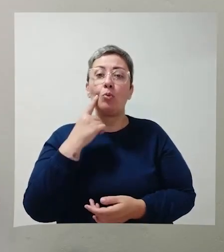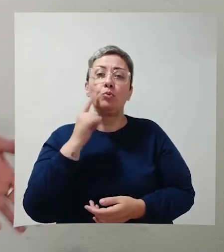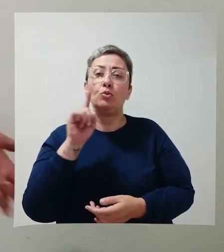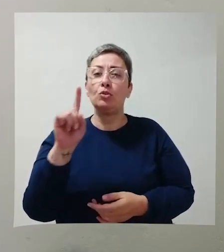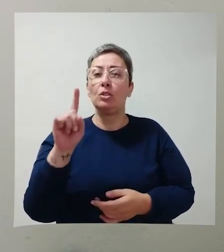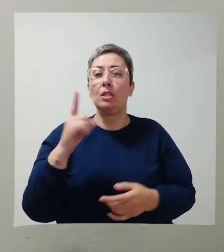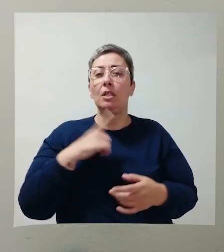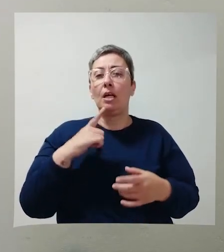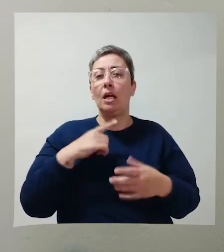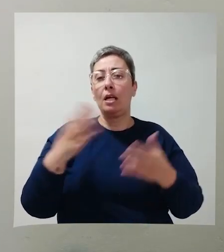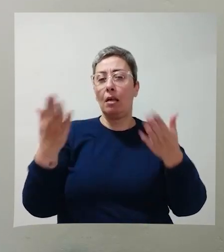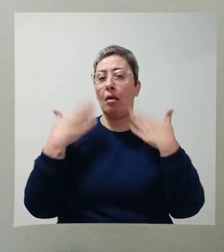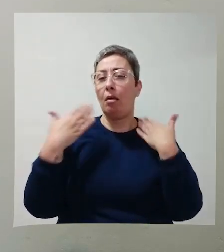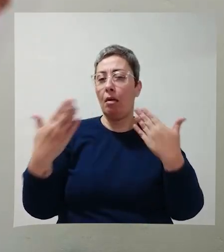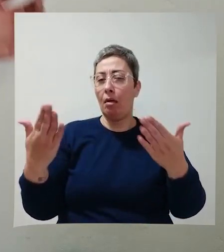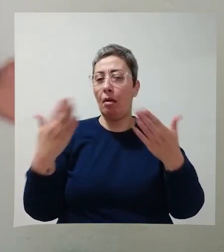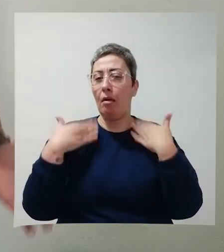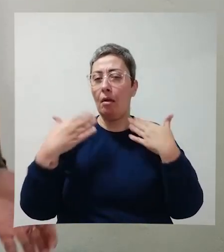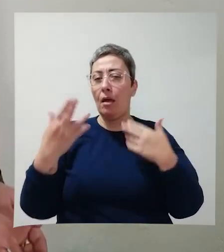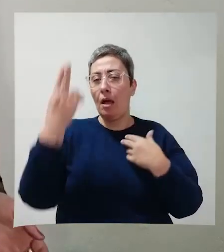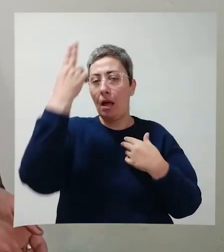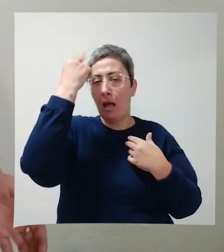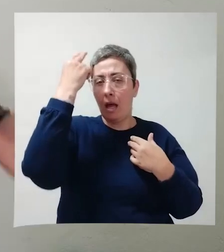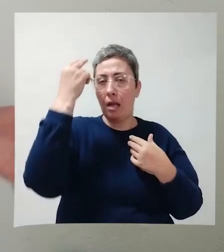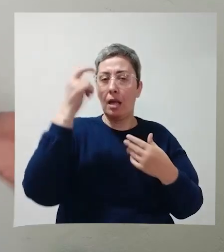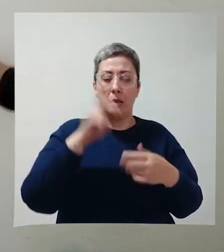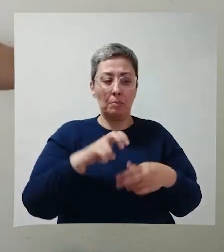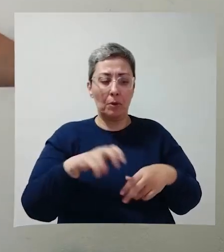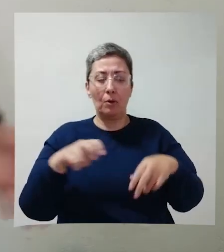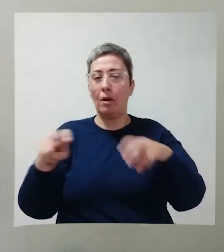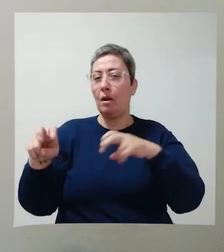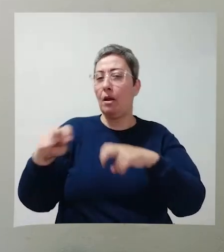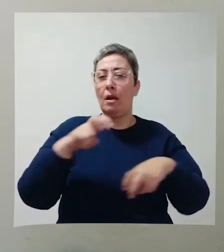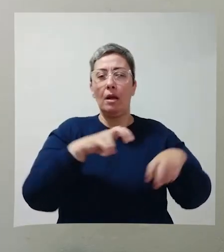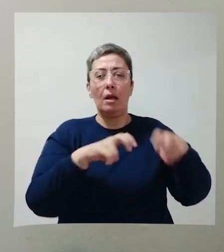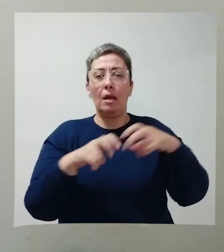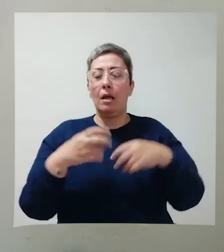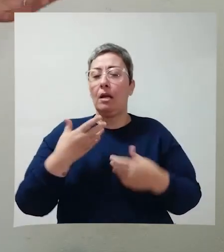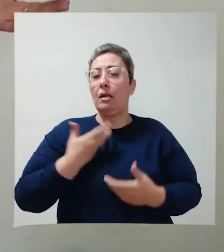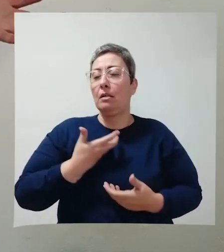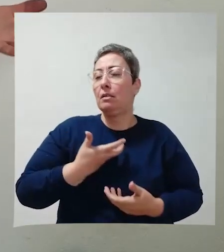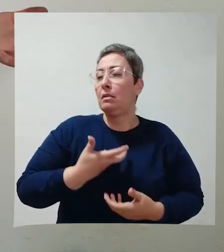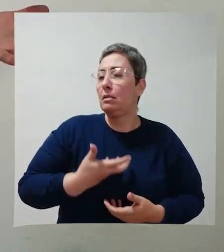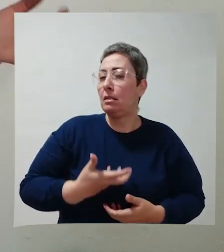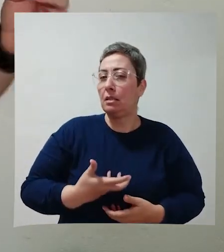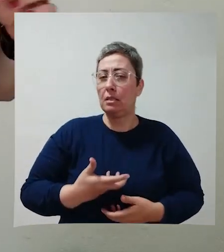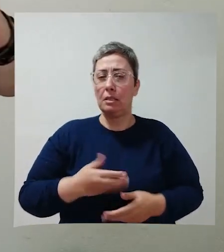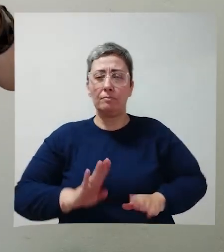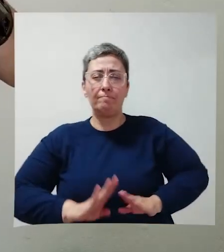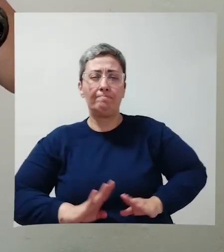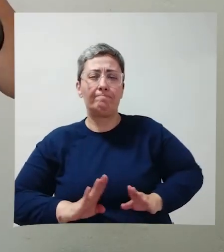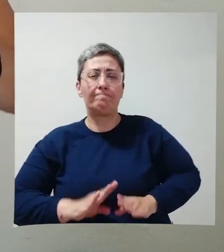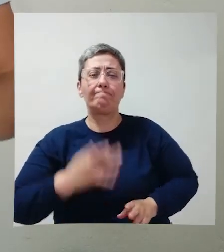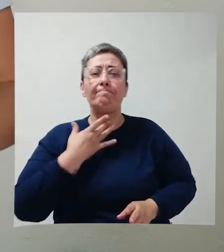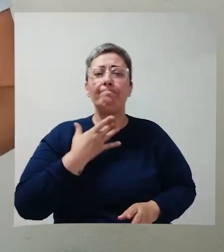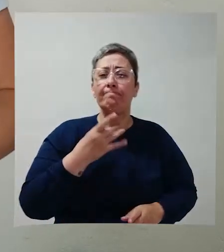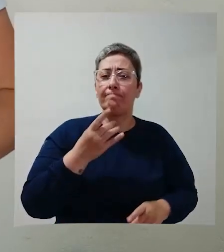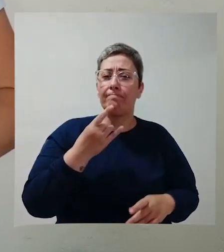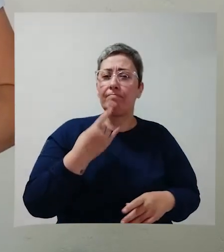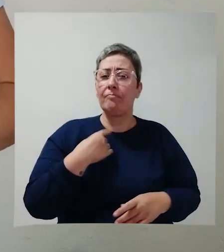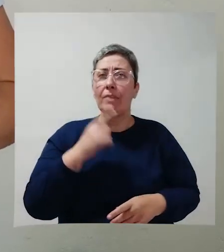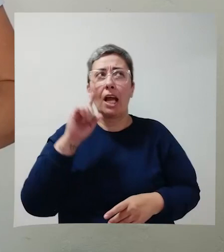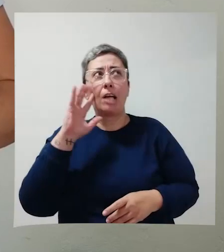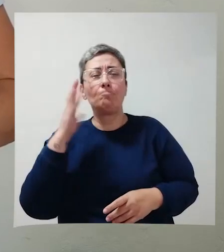Num dia bem quente de verão, a lebre corria pra lá e pra cá. Cansada, com sede e com fome,